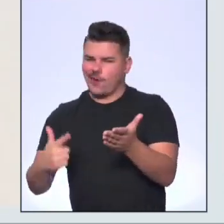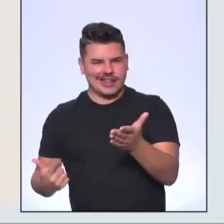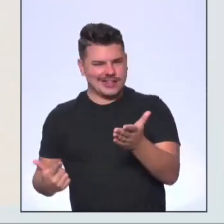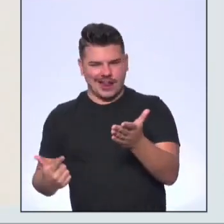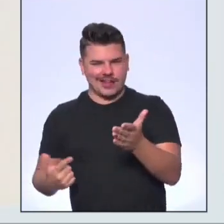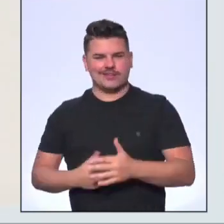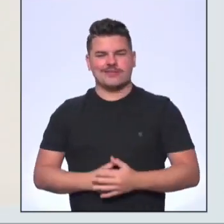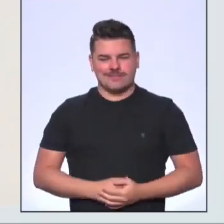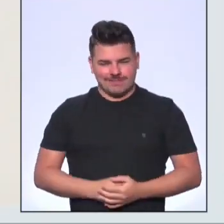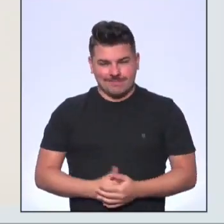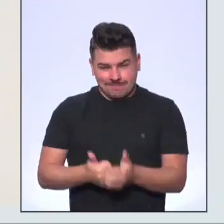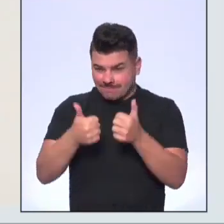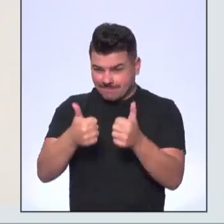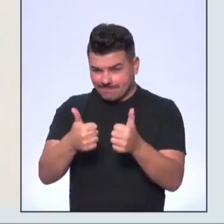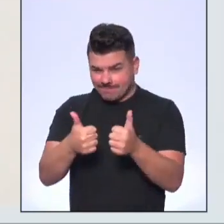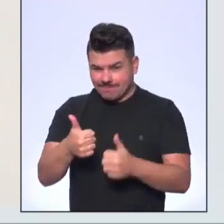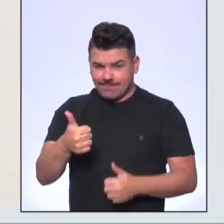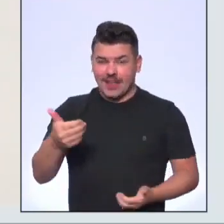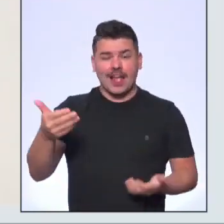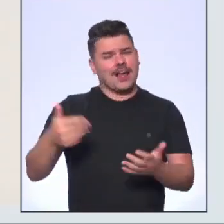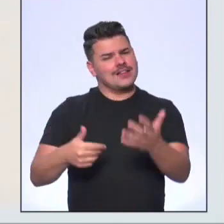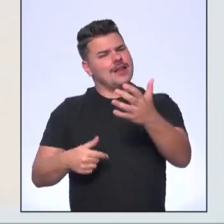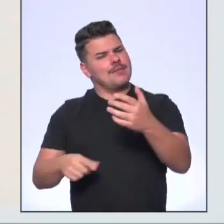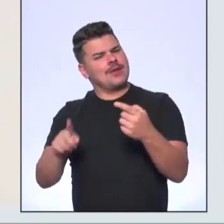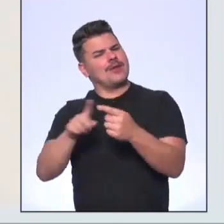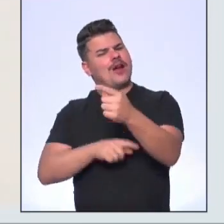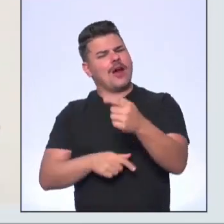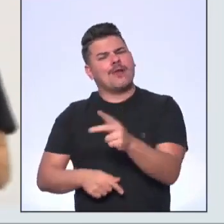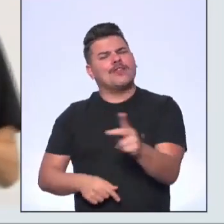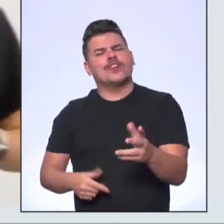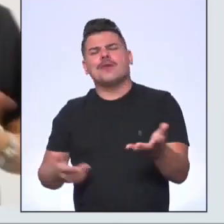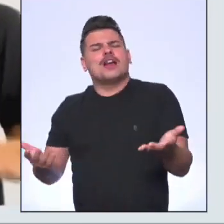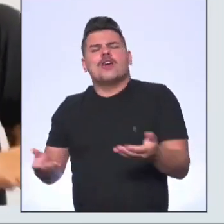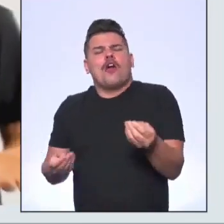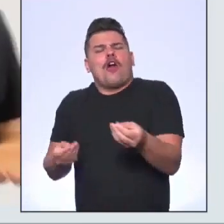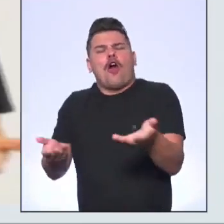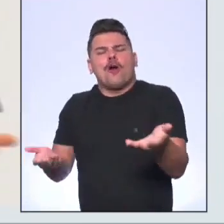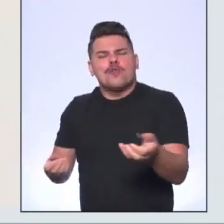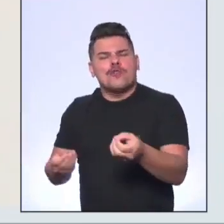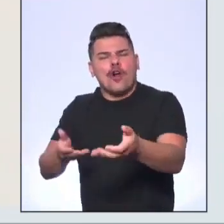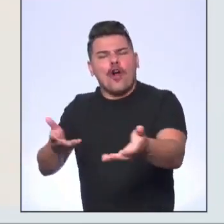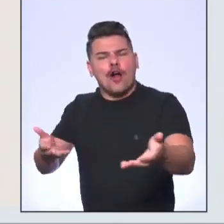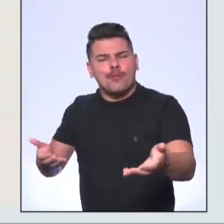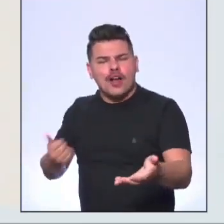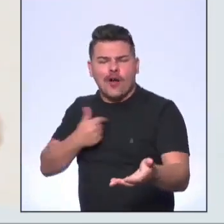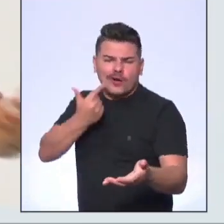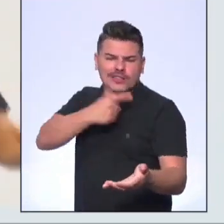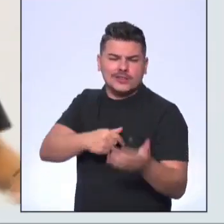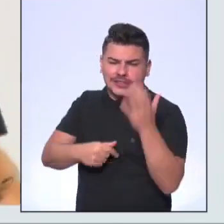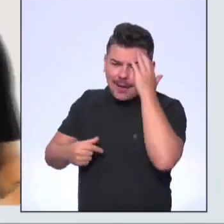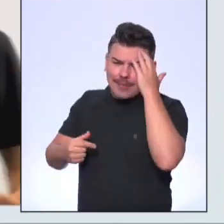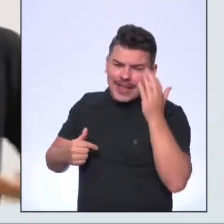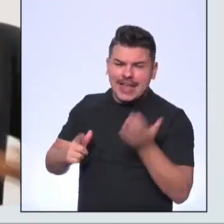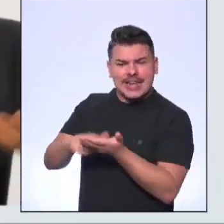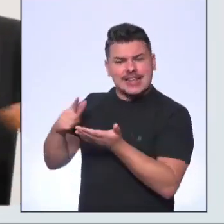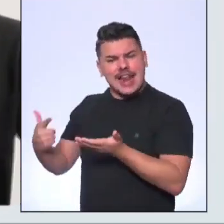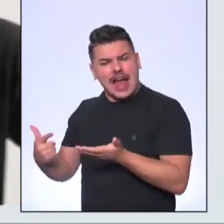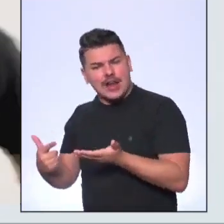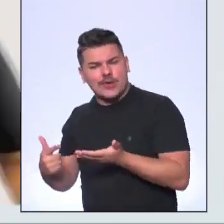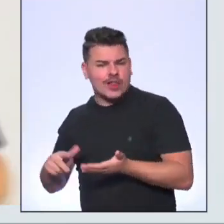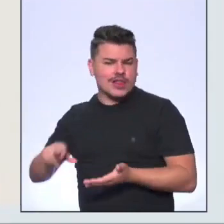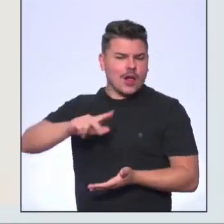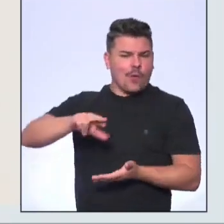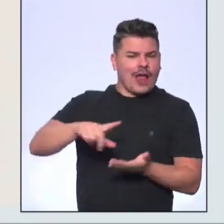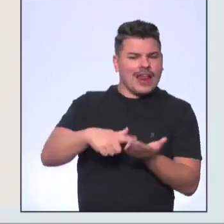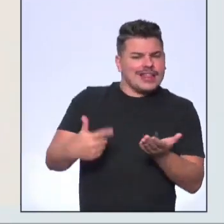literário. Certinho? Aí você pergunta assim, tá, professor, mas como é que eu faço para definir se o texto é literário ou